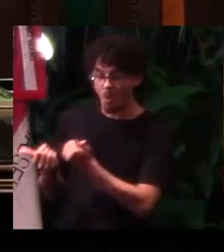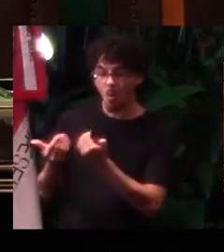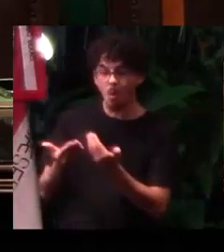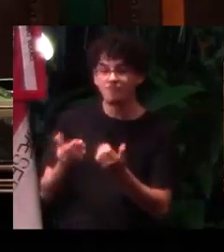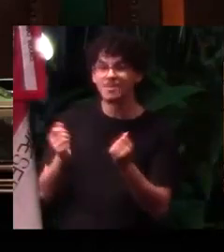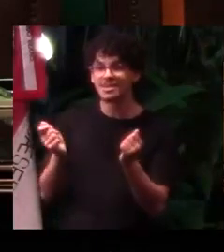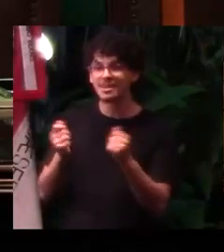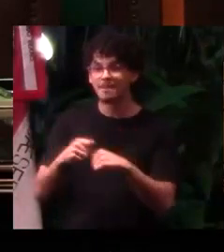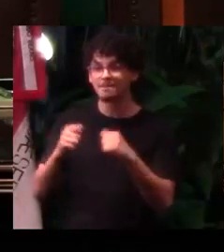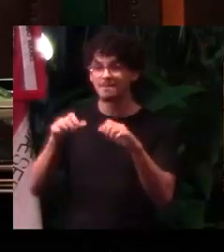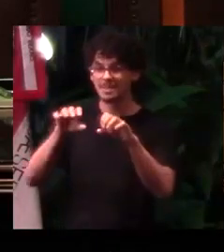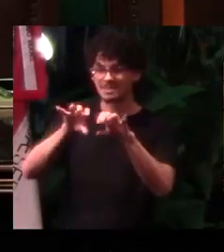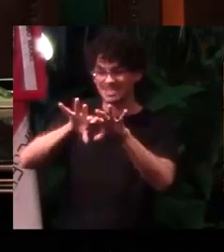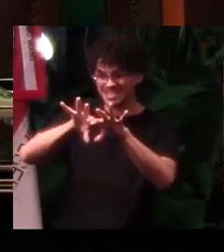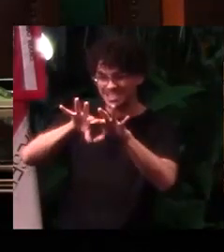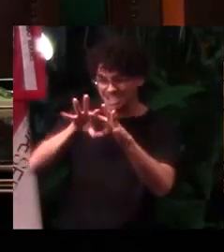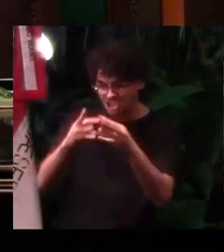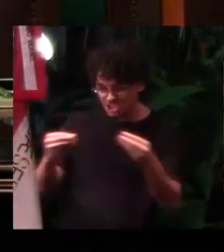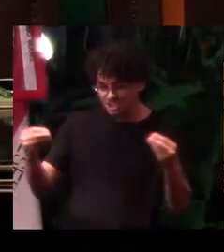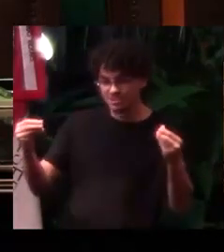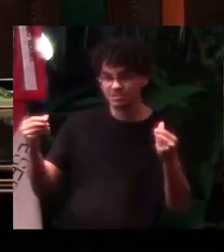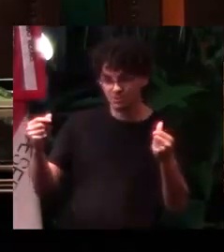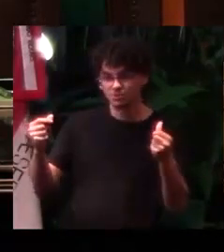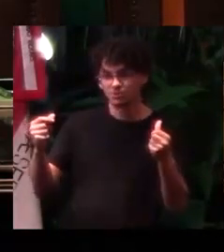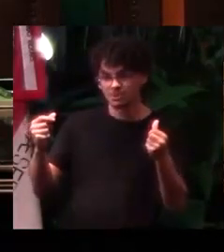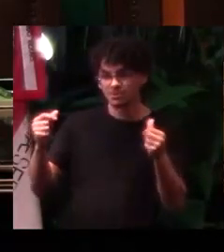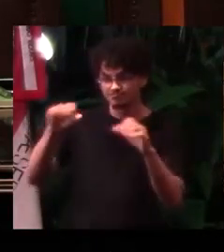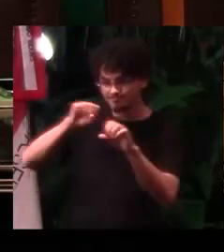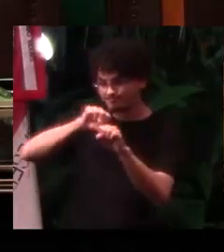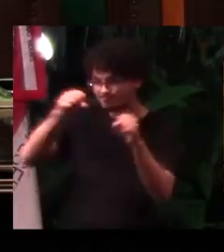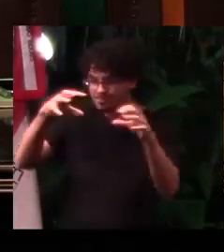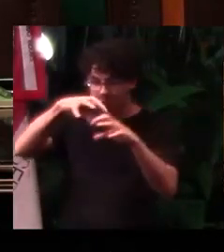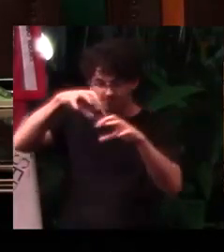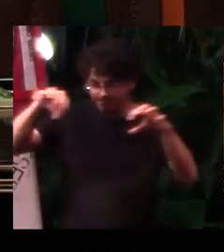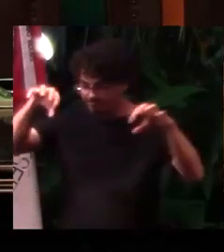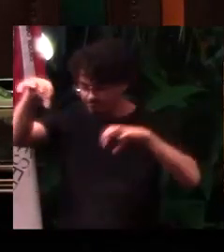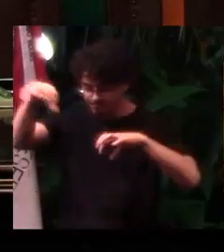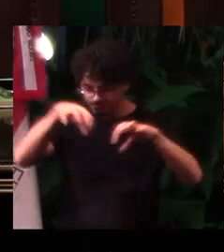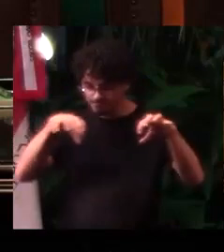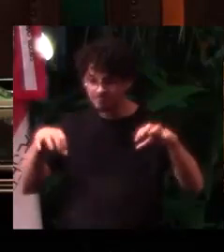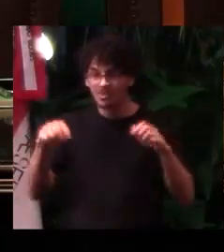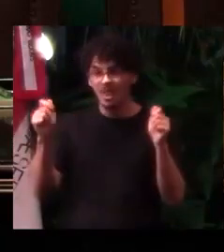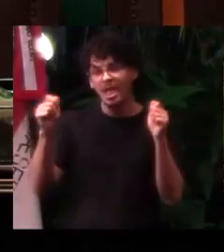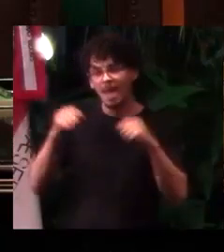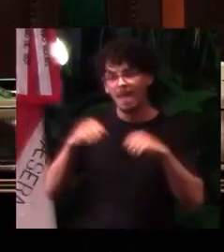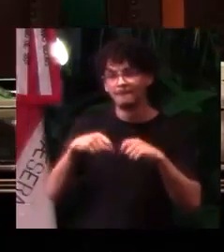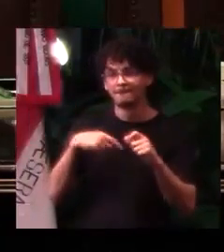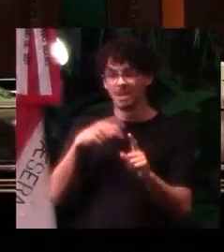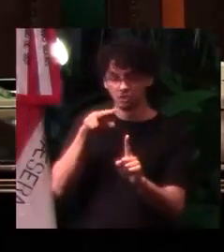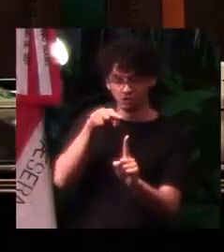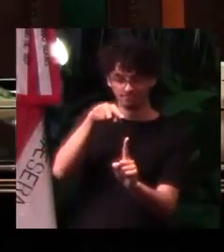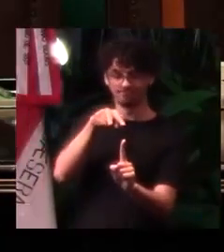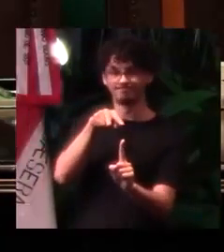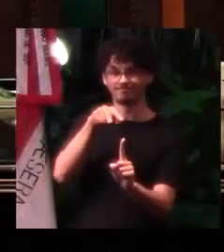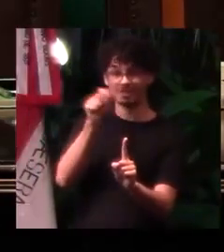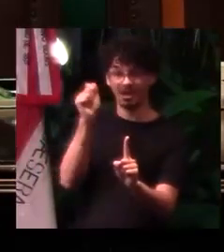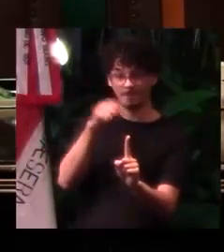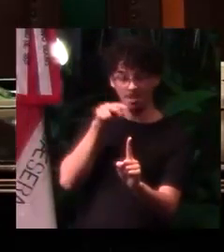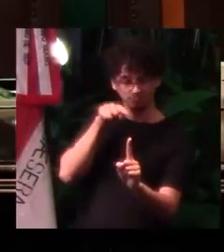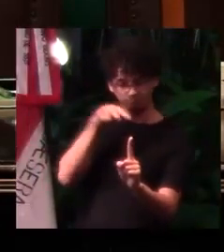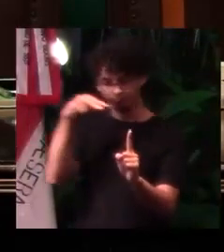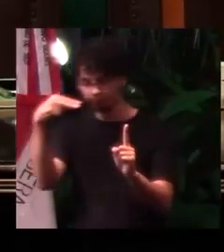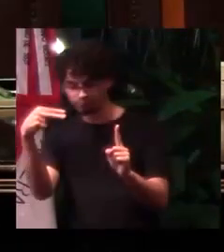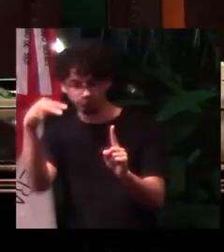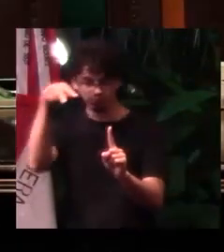desconstruir, como disse o professor Jacinto, de nos fazer ver permanentemente pelos olhos de outros, que nós